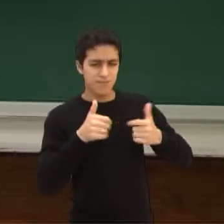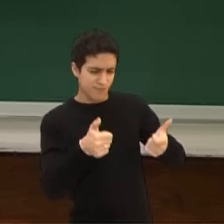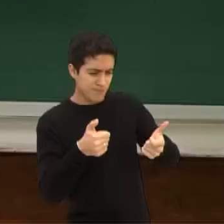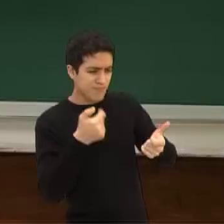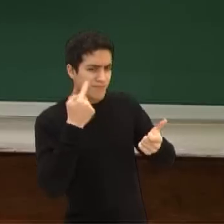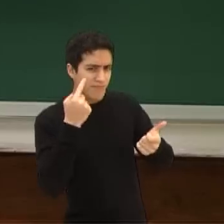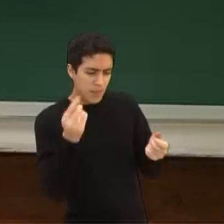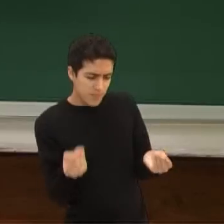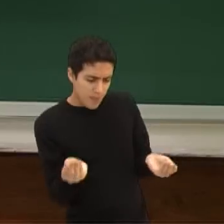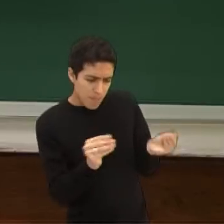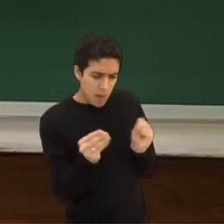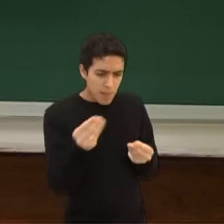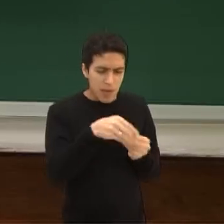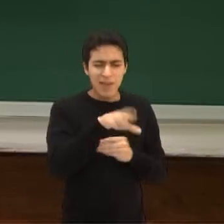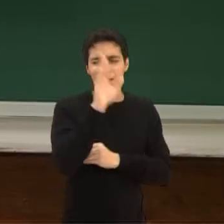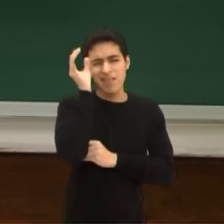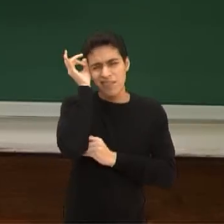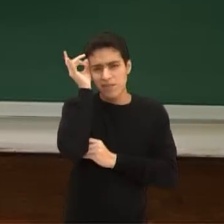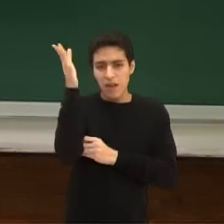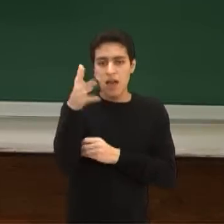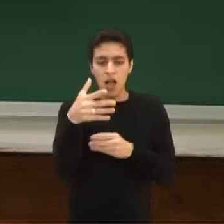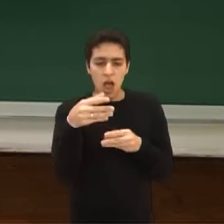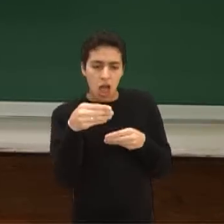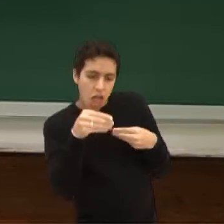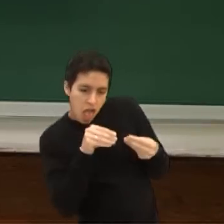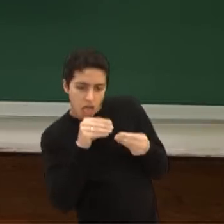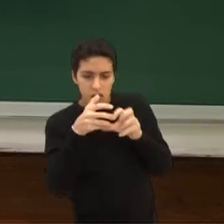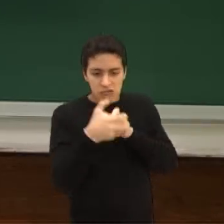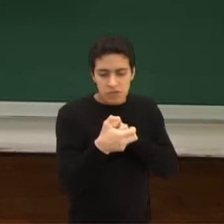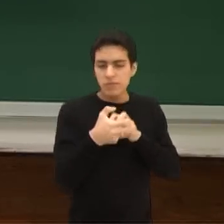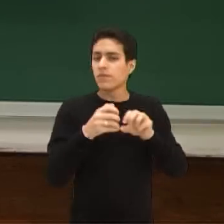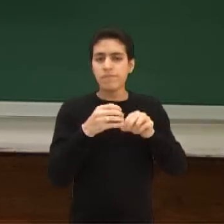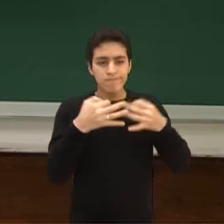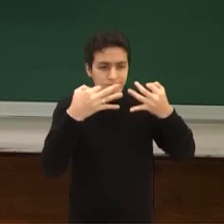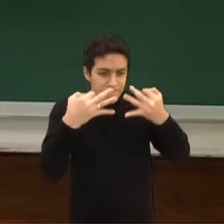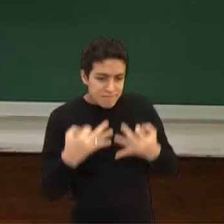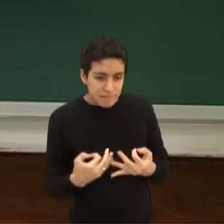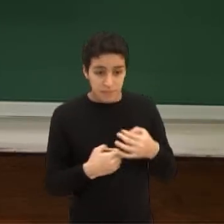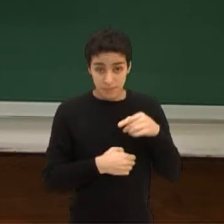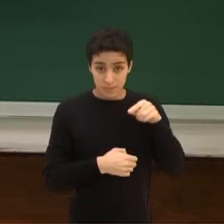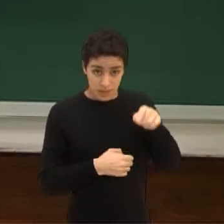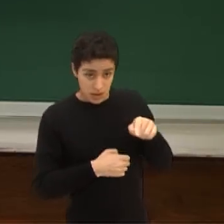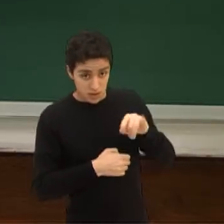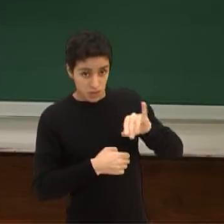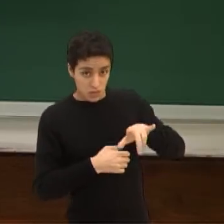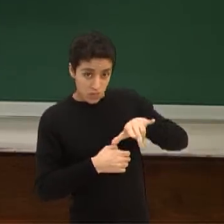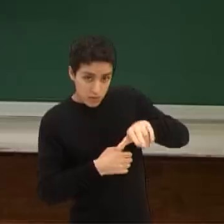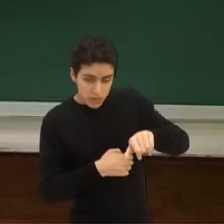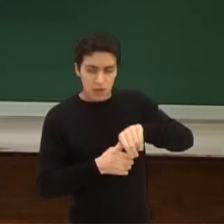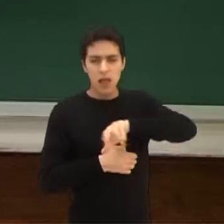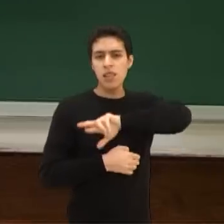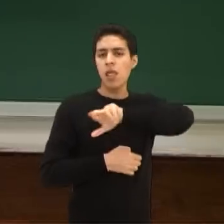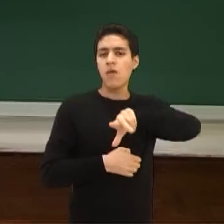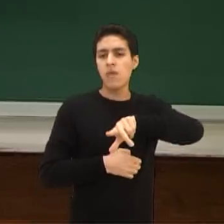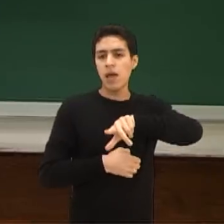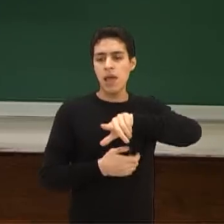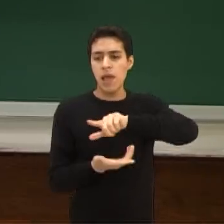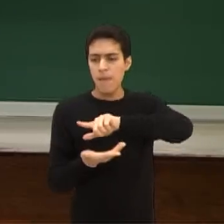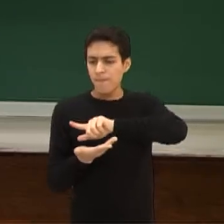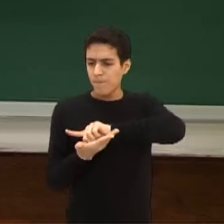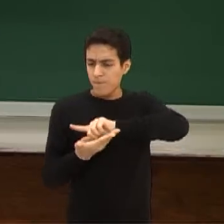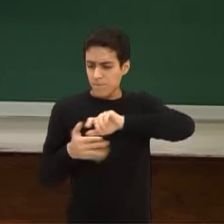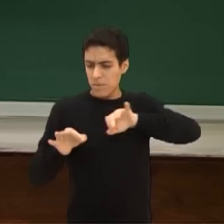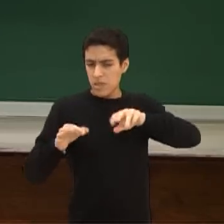ficar muito mais fácil de montar, não vai amassar. O que a Juliana fez? Ela não fez uma planificação inteira,